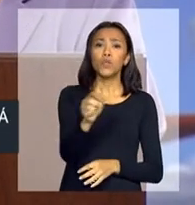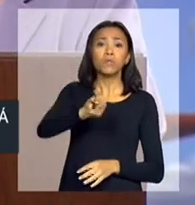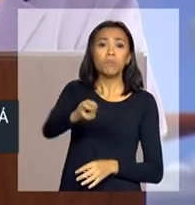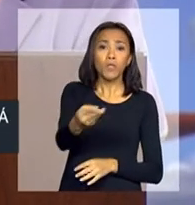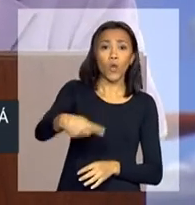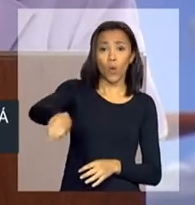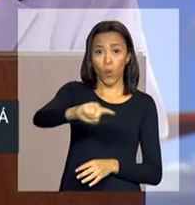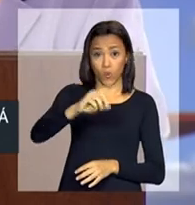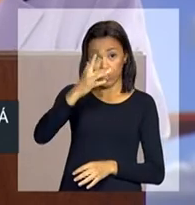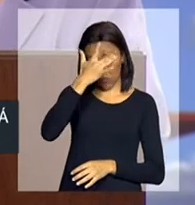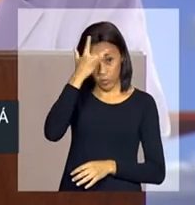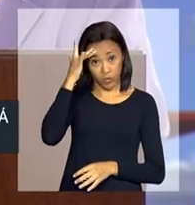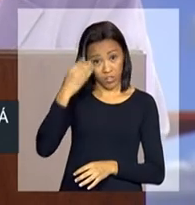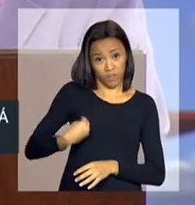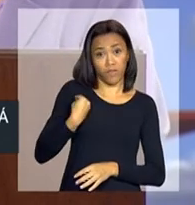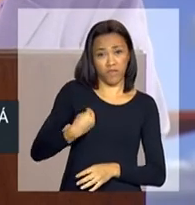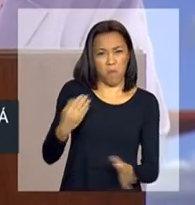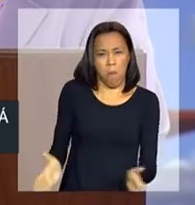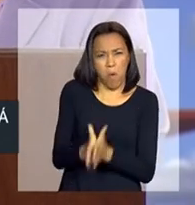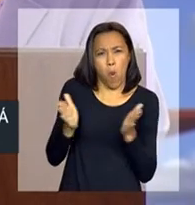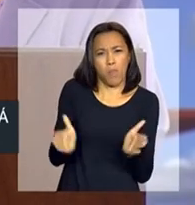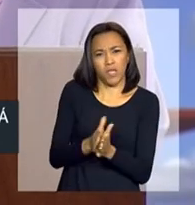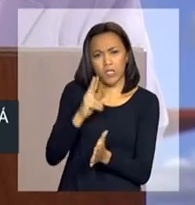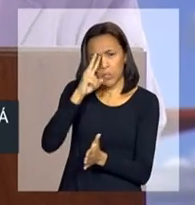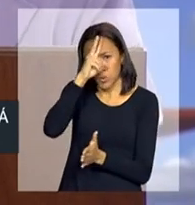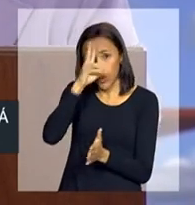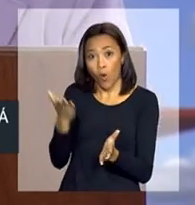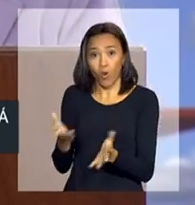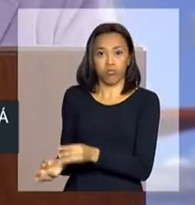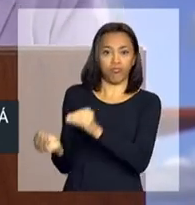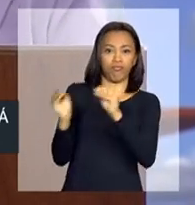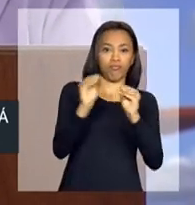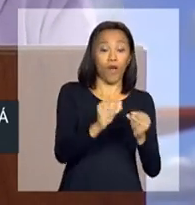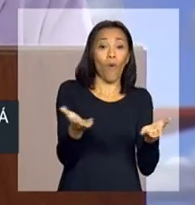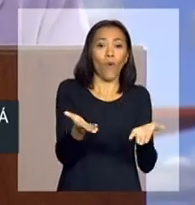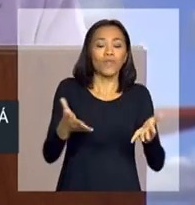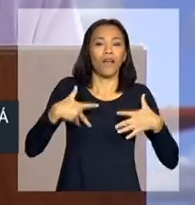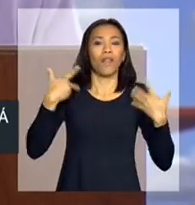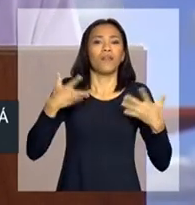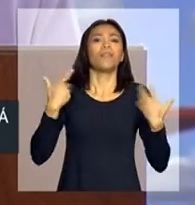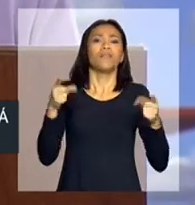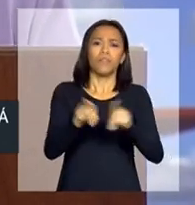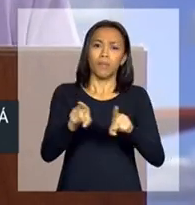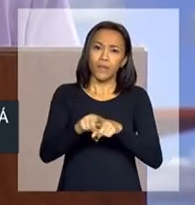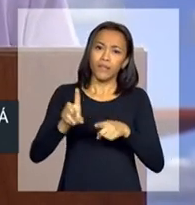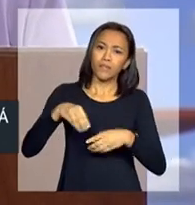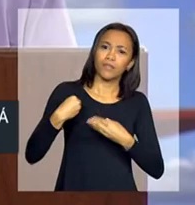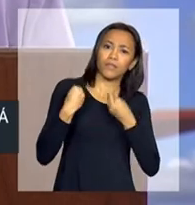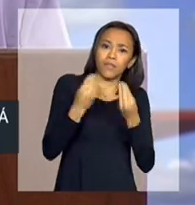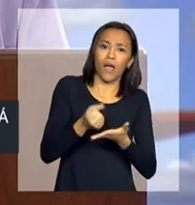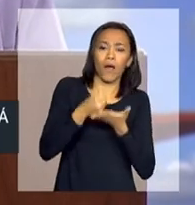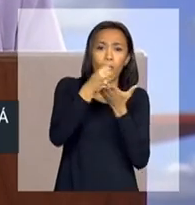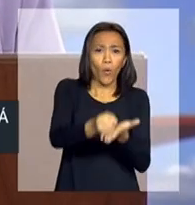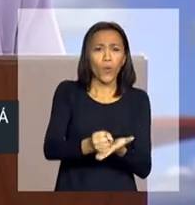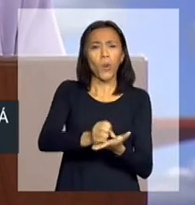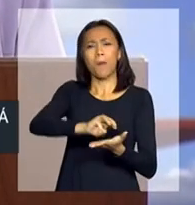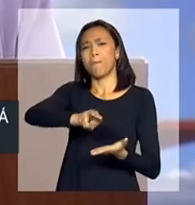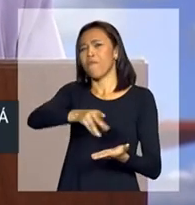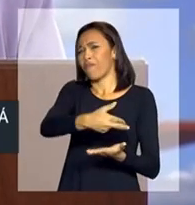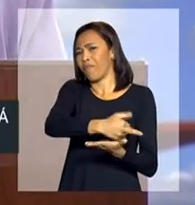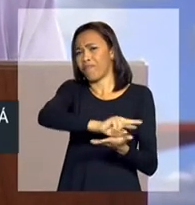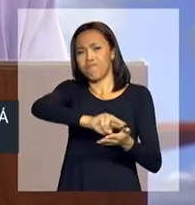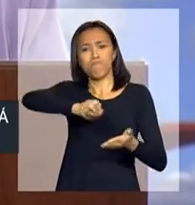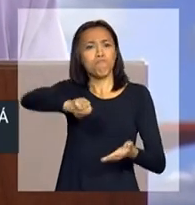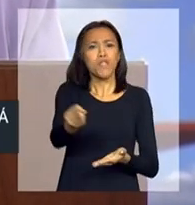da extrema pobreza teremos agora alegria de recuperar milhões de brasileiras